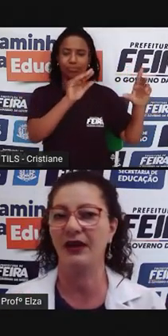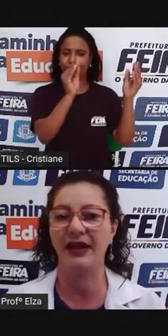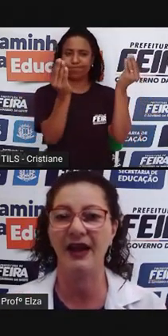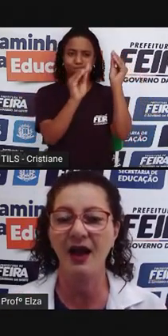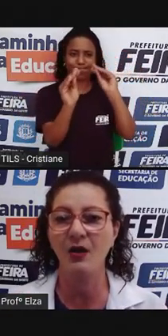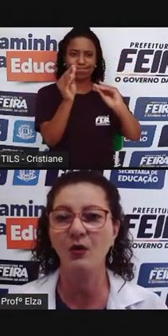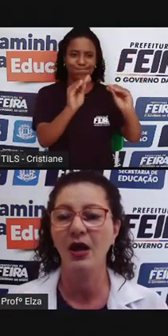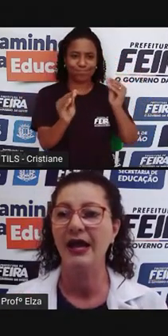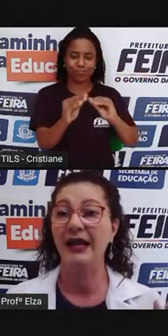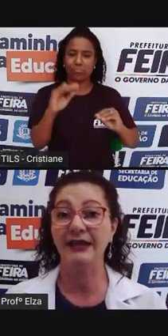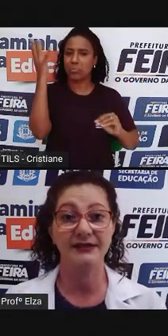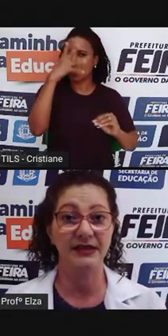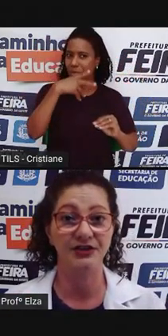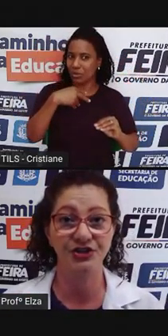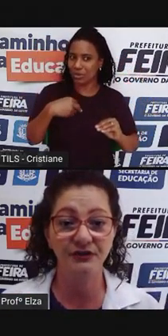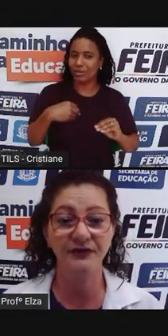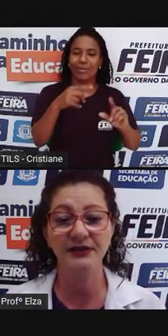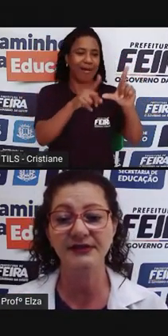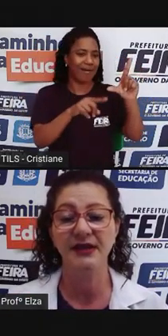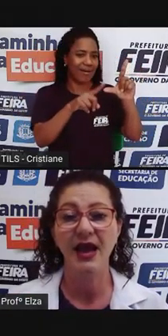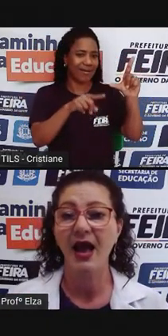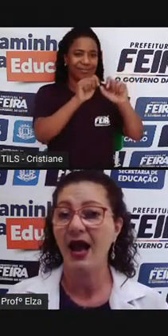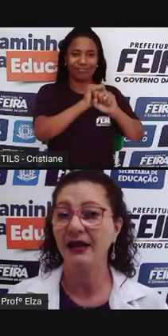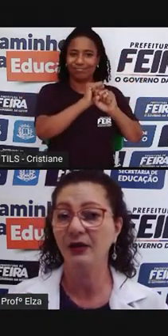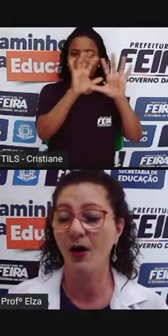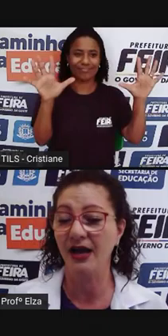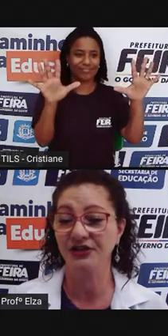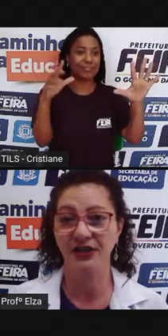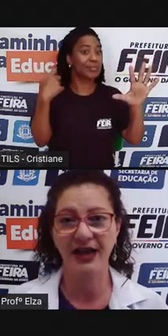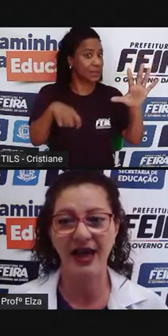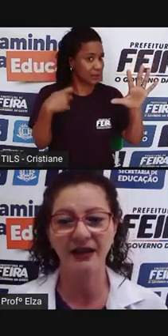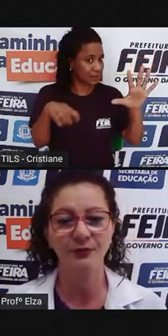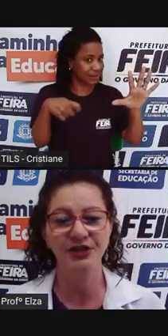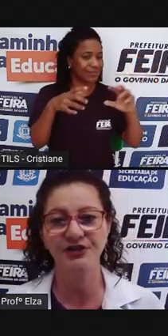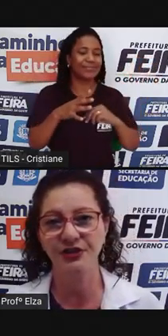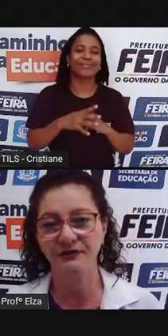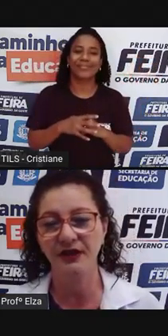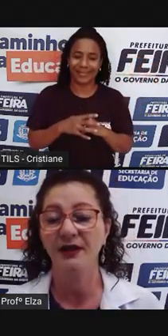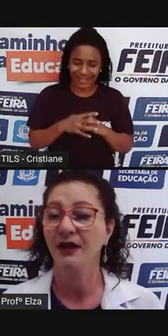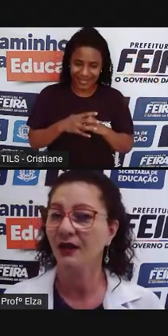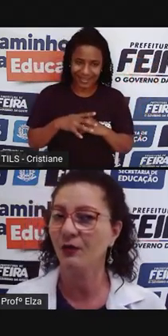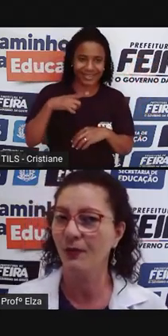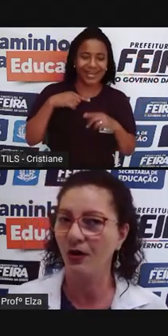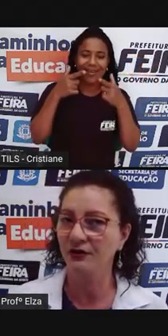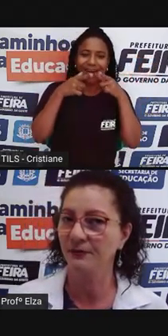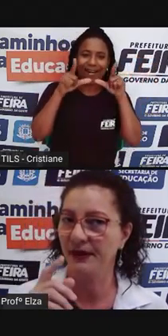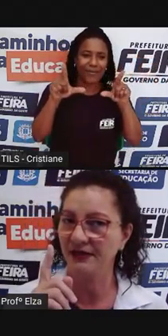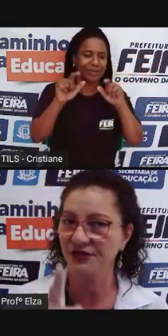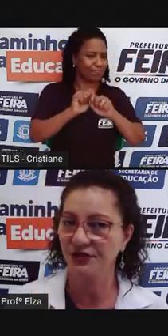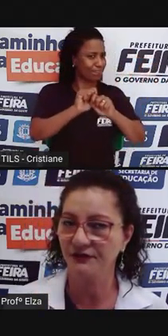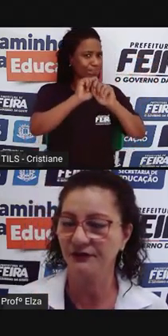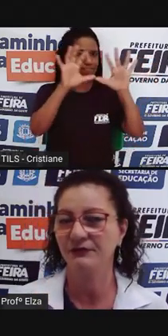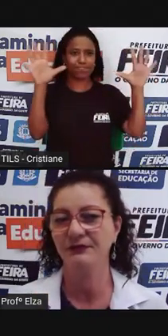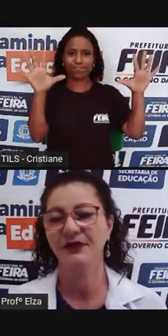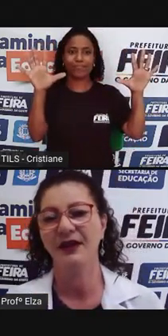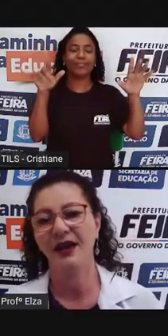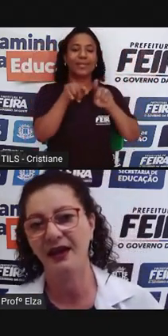visual legal, letras legíveis, a linguagem clara e objetiva e o modo